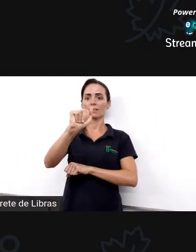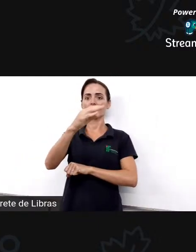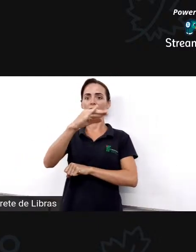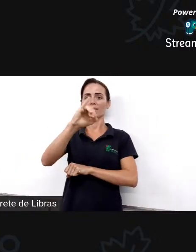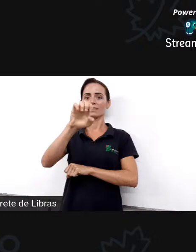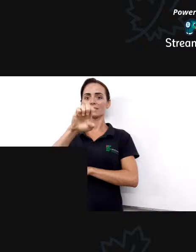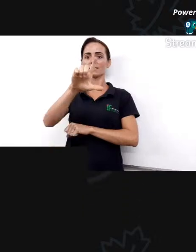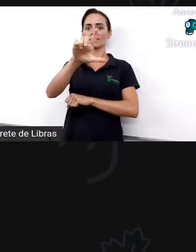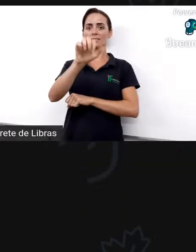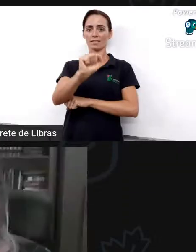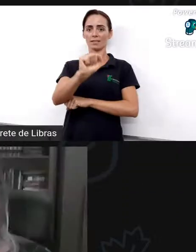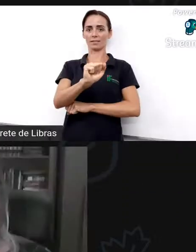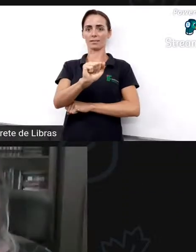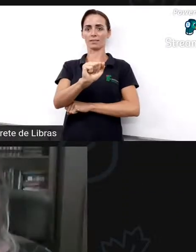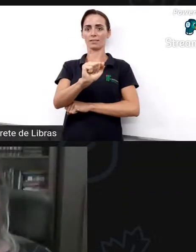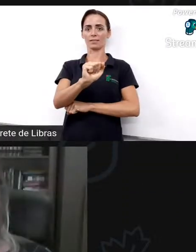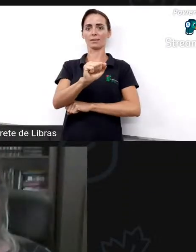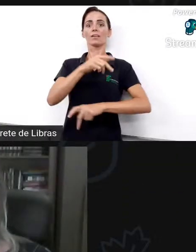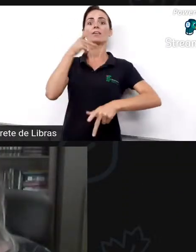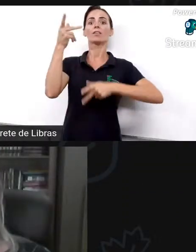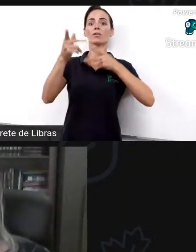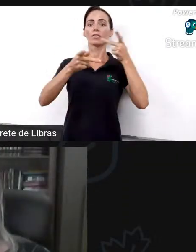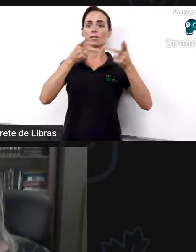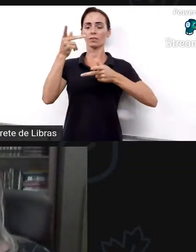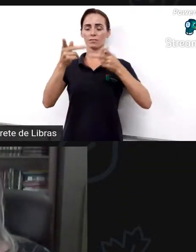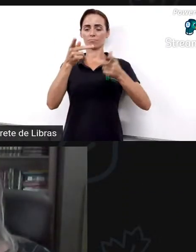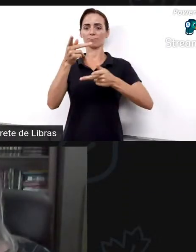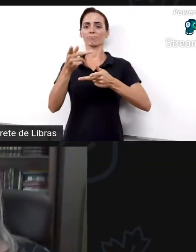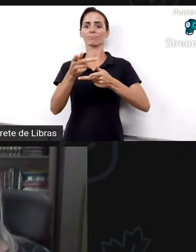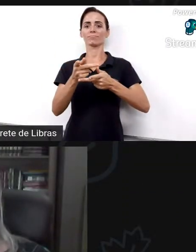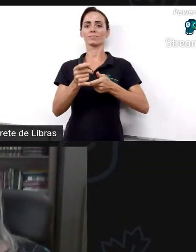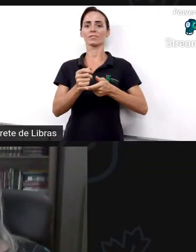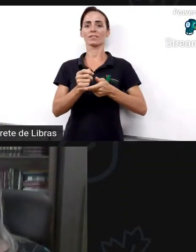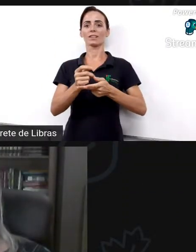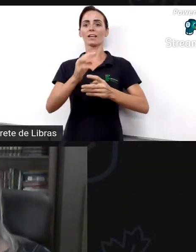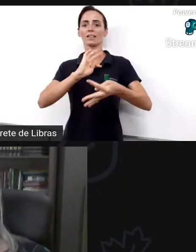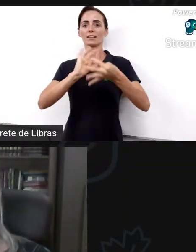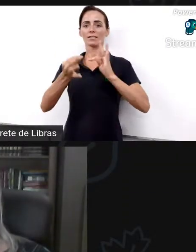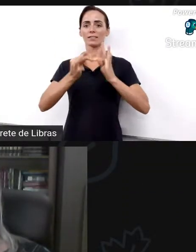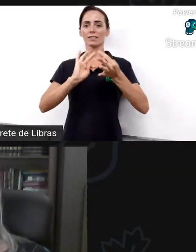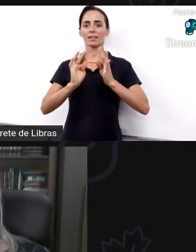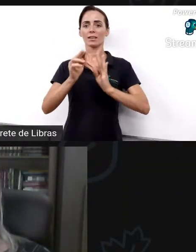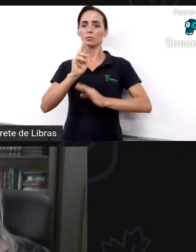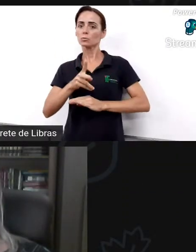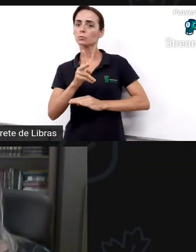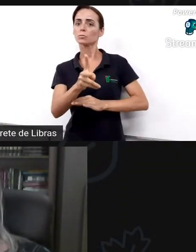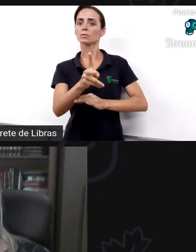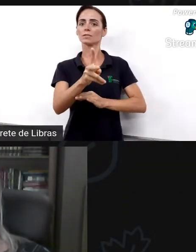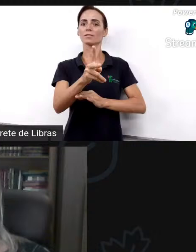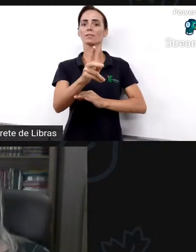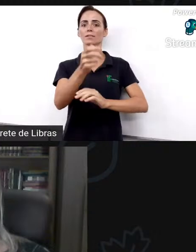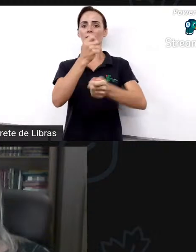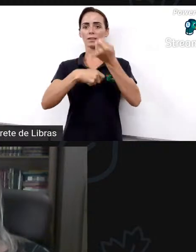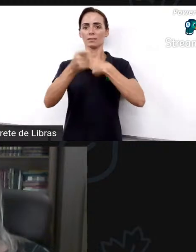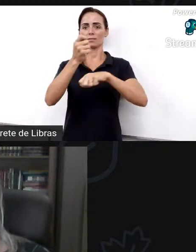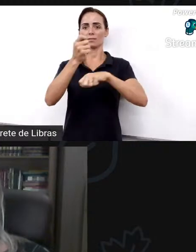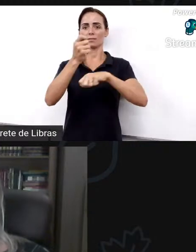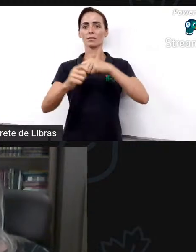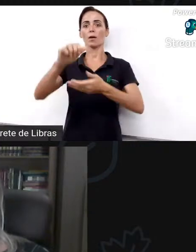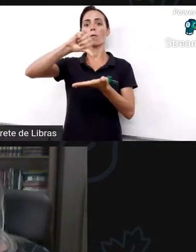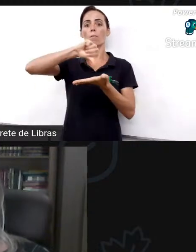Gerard, oradora do curso técnico subsequente em administração, Polo Santa